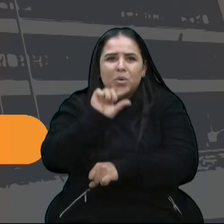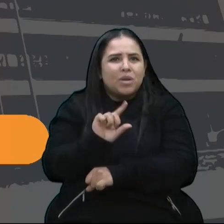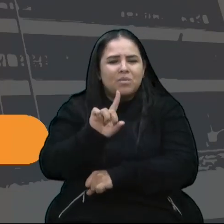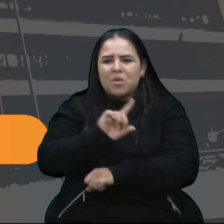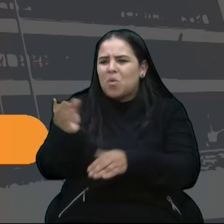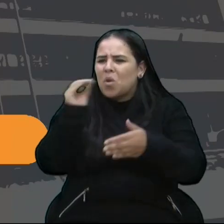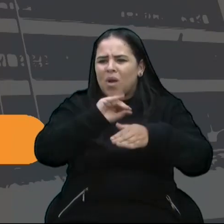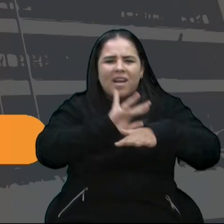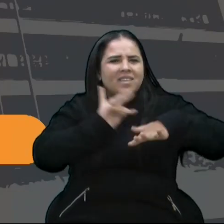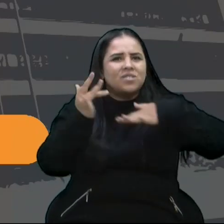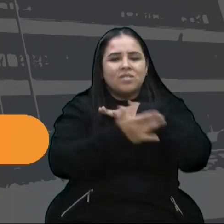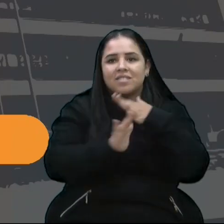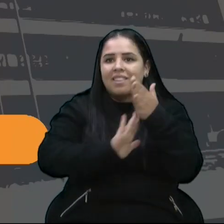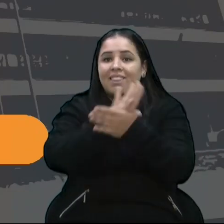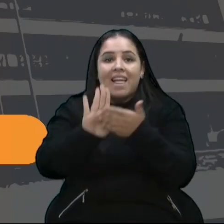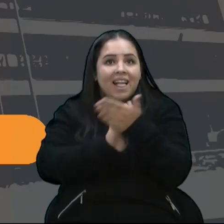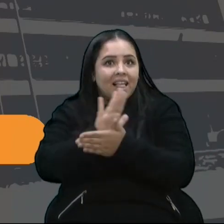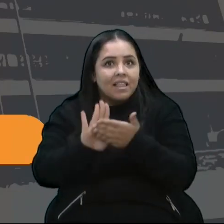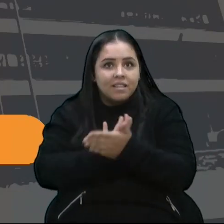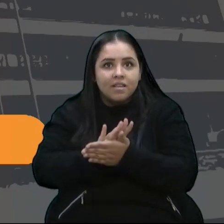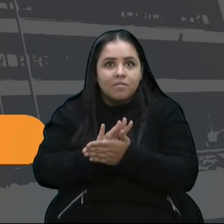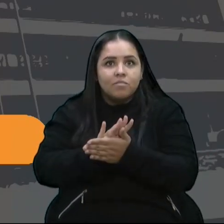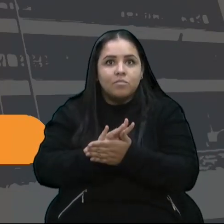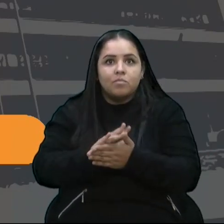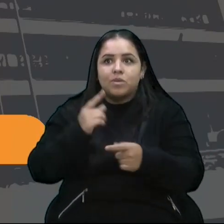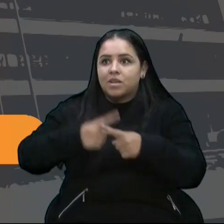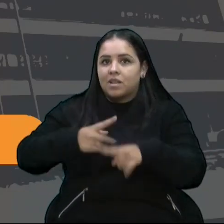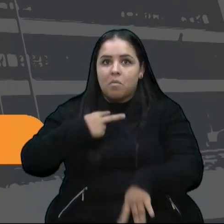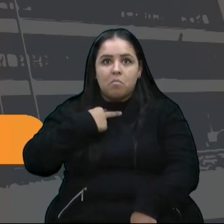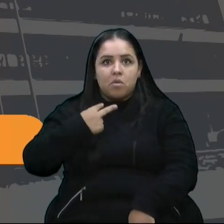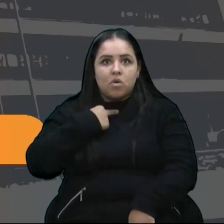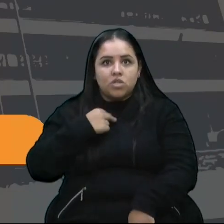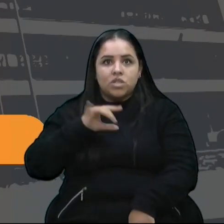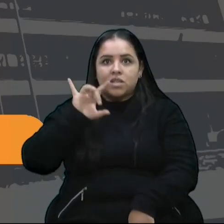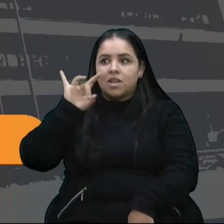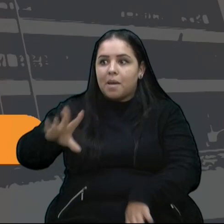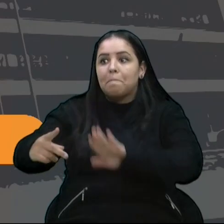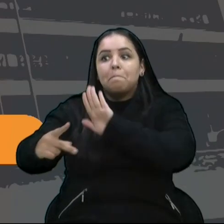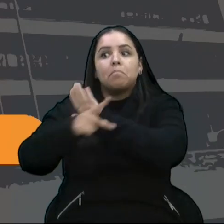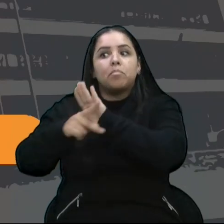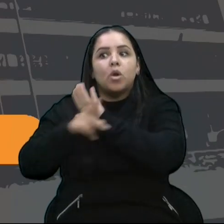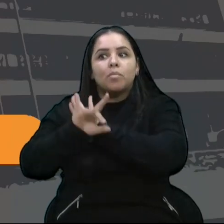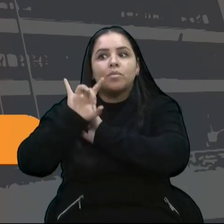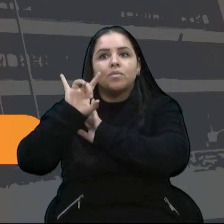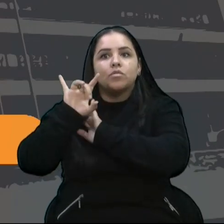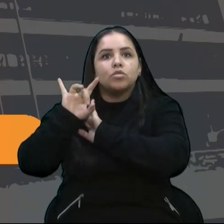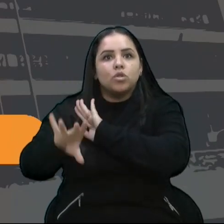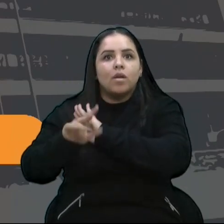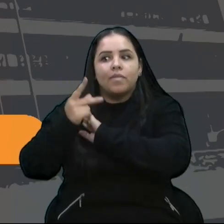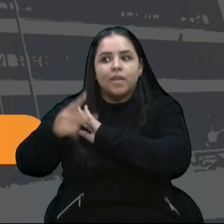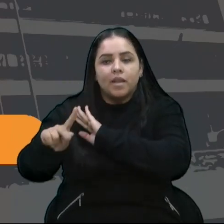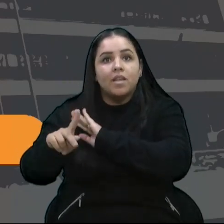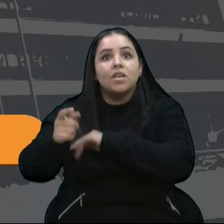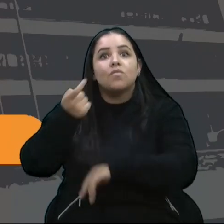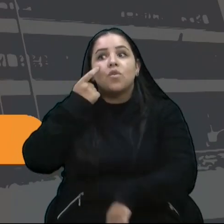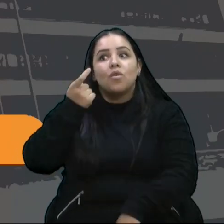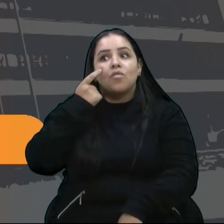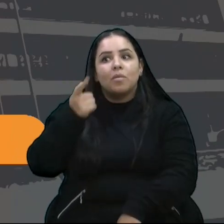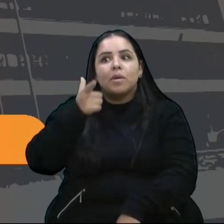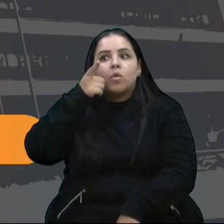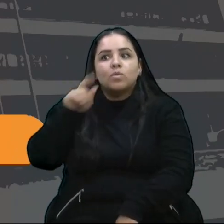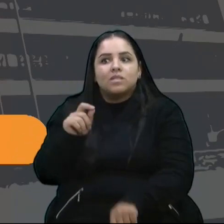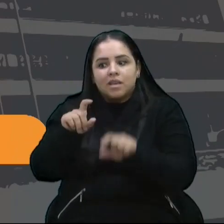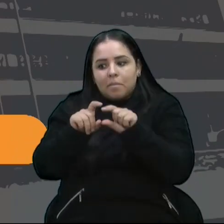redes sociais, não põe em lugar nenhum, porque não pode ter em lugar nenhum, porque eles gostam de exclusiva. E eu vou correr atrás para a gente conseguir essa